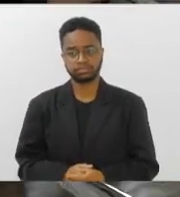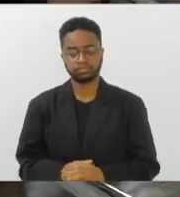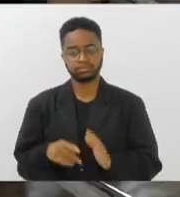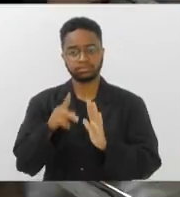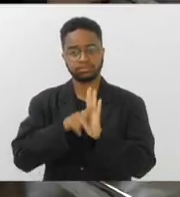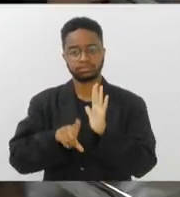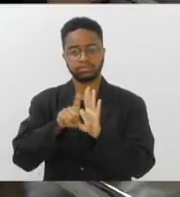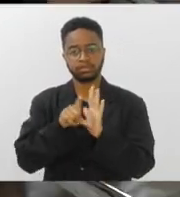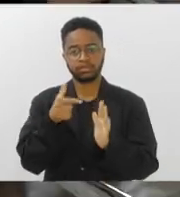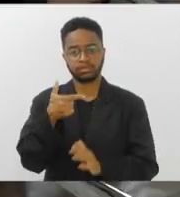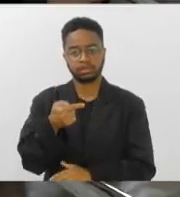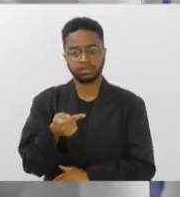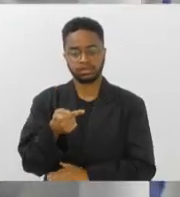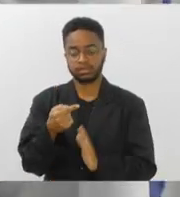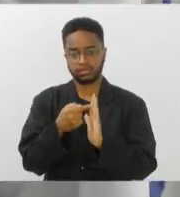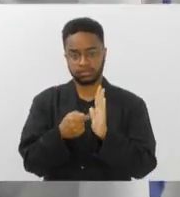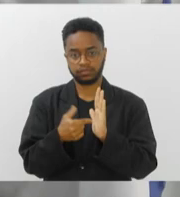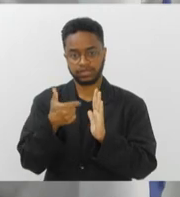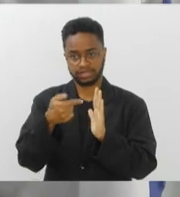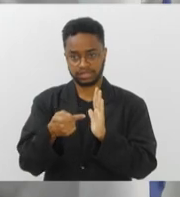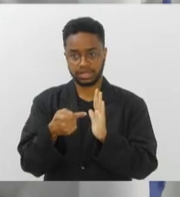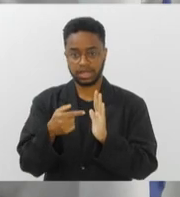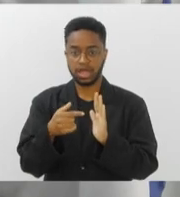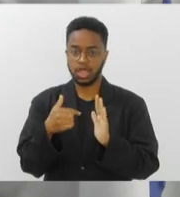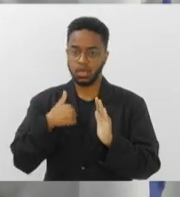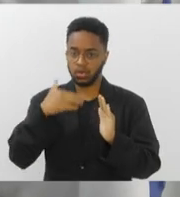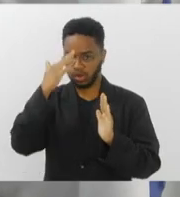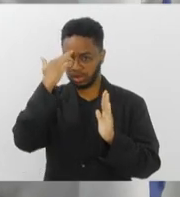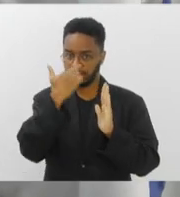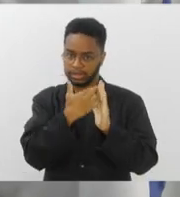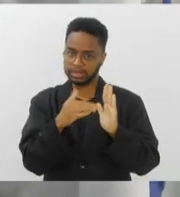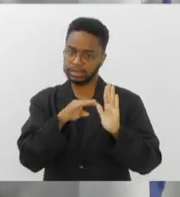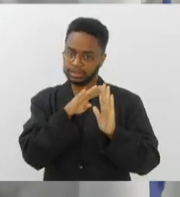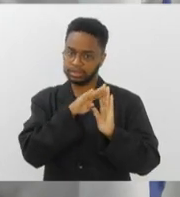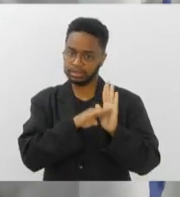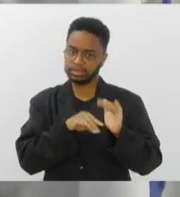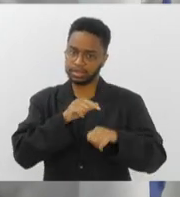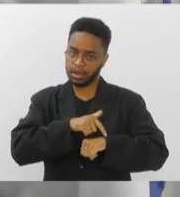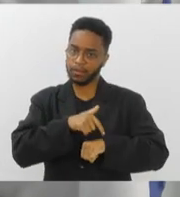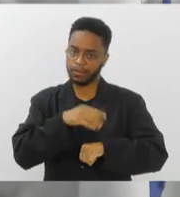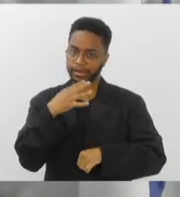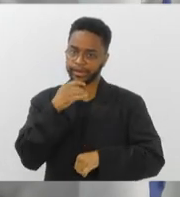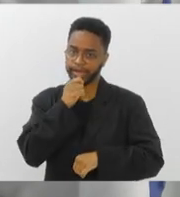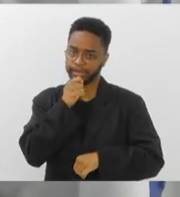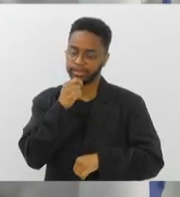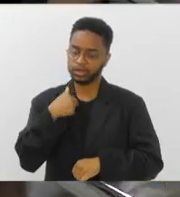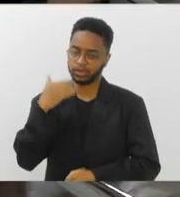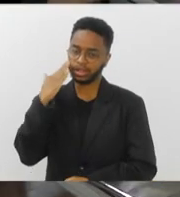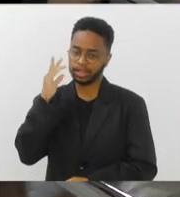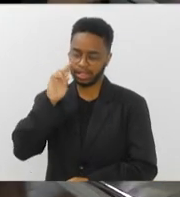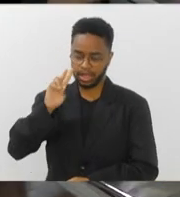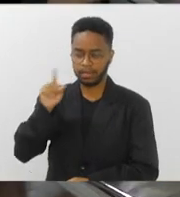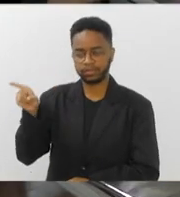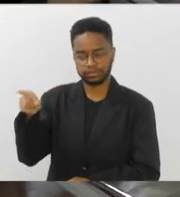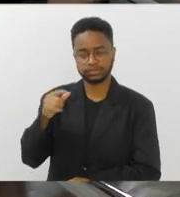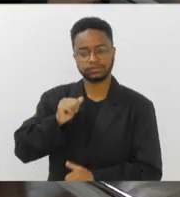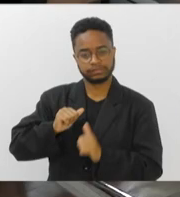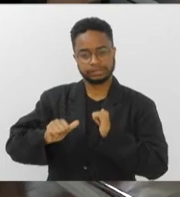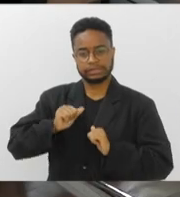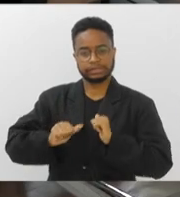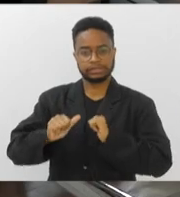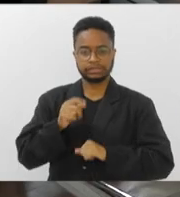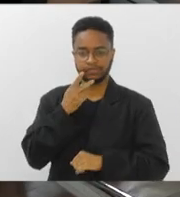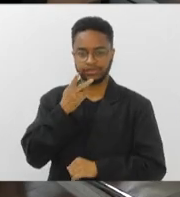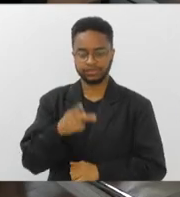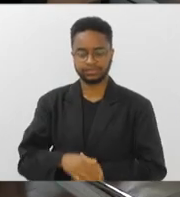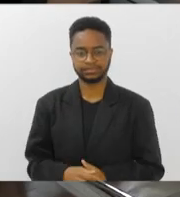Projeto 27 da pauta. Estamos no tempo ainda, deputado Mink. Não esqueci a solicitação de Vossa Excelência. Estou vendo. Vossa Excelência já captou a minha